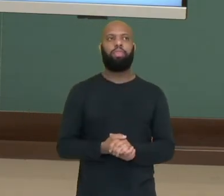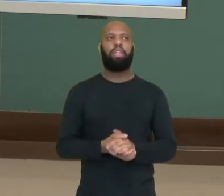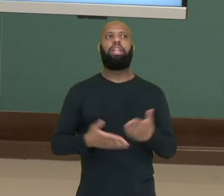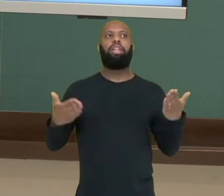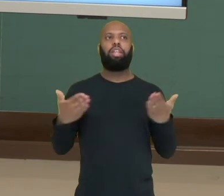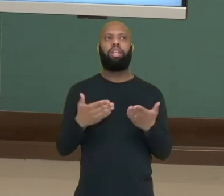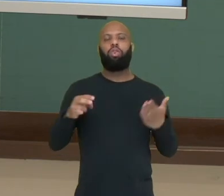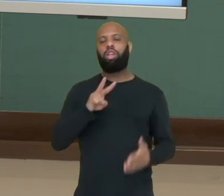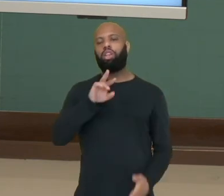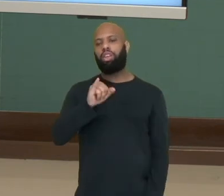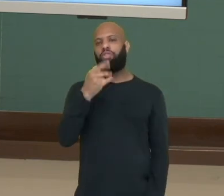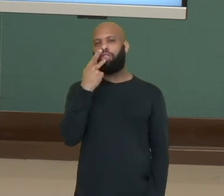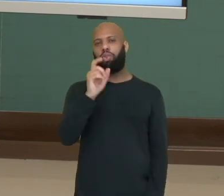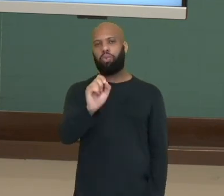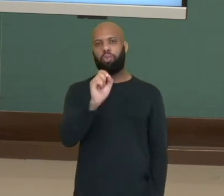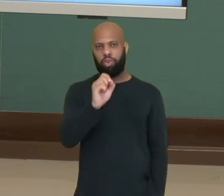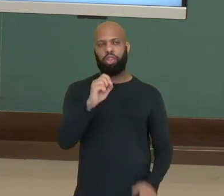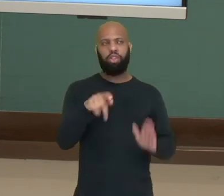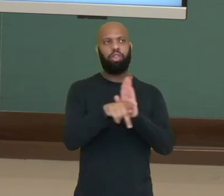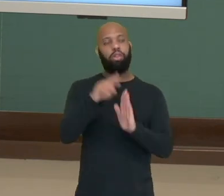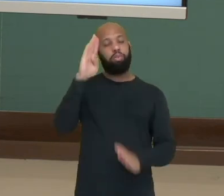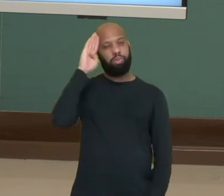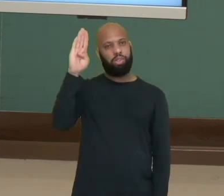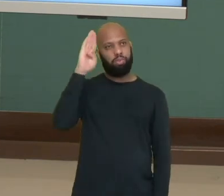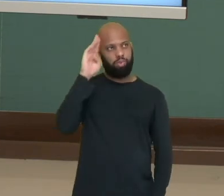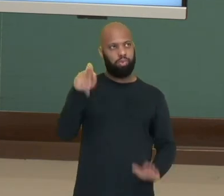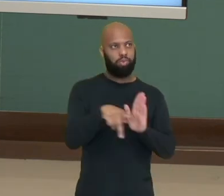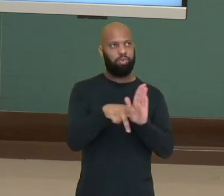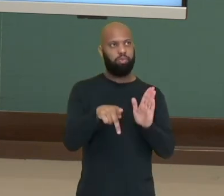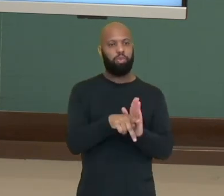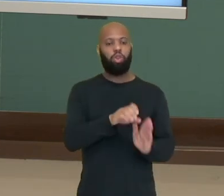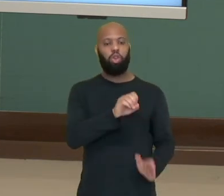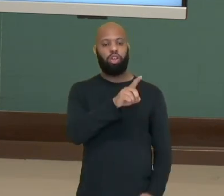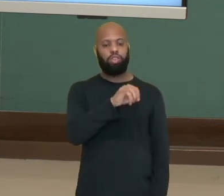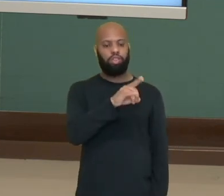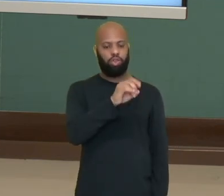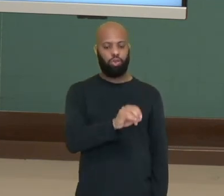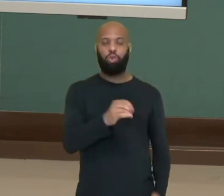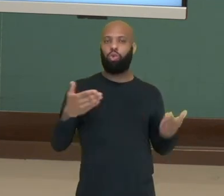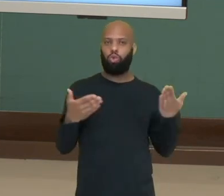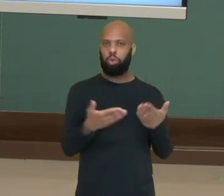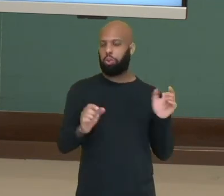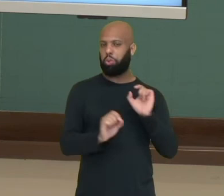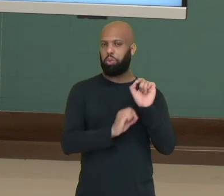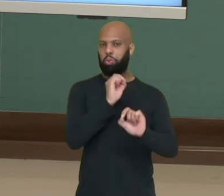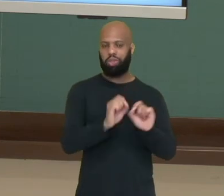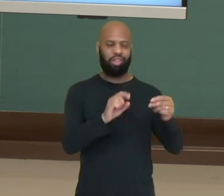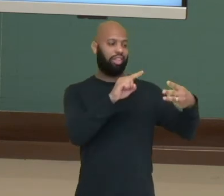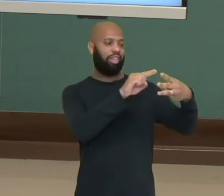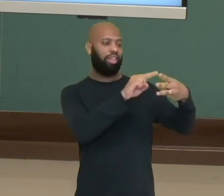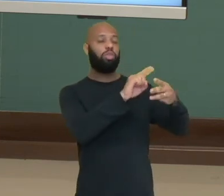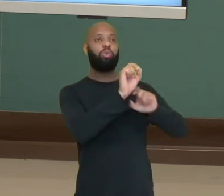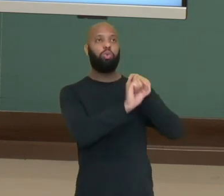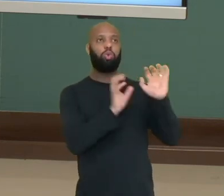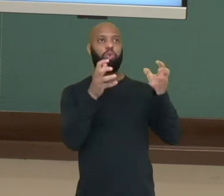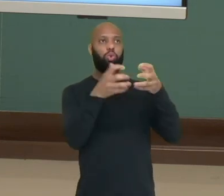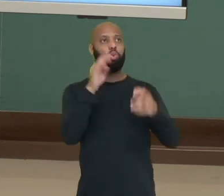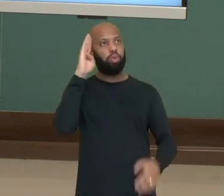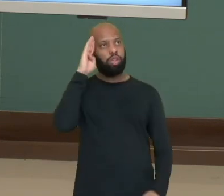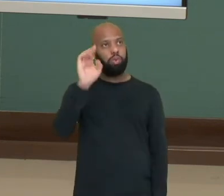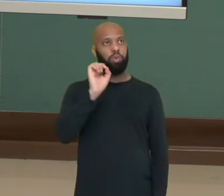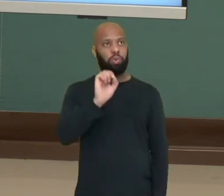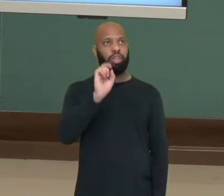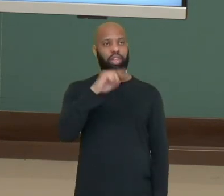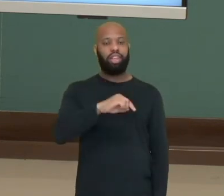Agora vamos falar um pouquinho dos principais compostos dos óxidos dessa nossa aula. Então, dos óxidos neutros, a gente tem como um dos principais